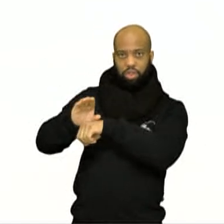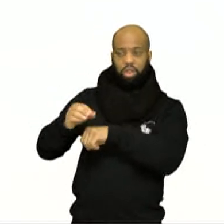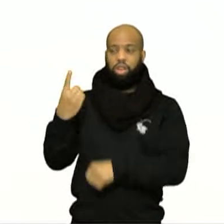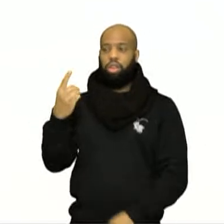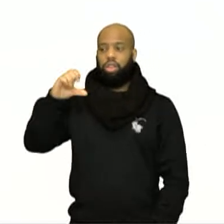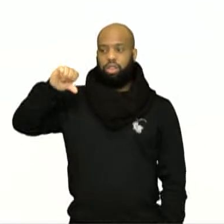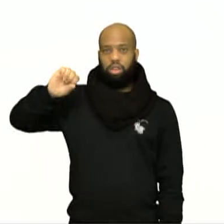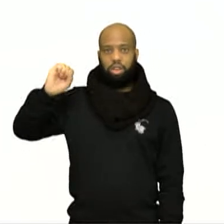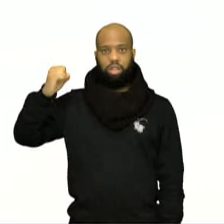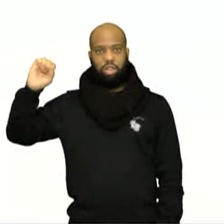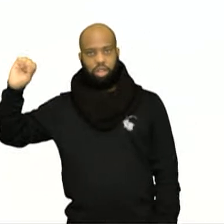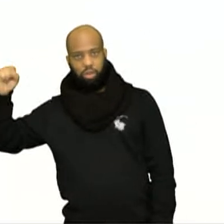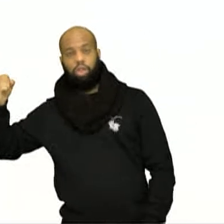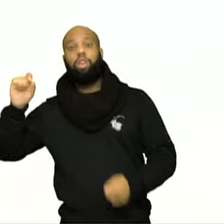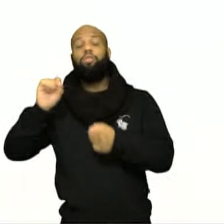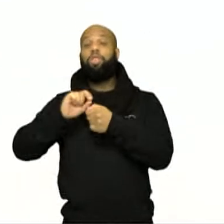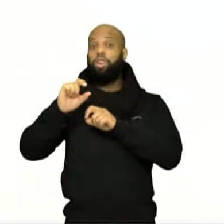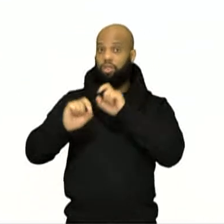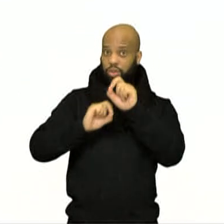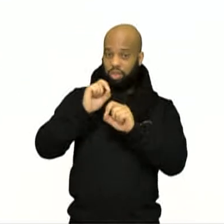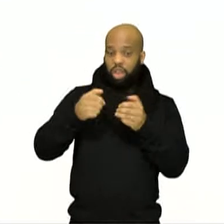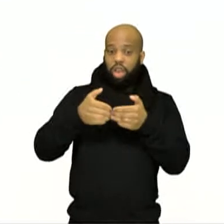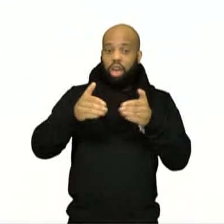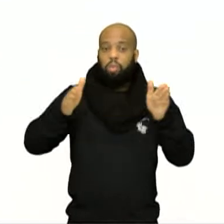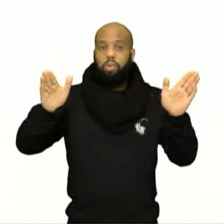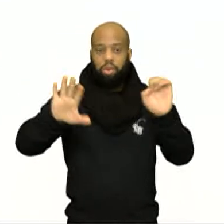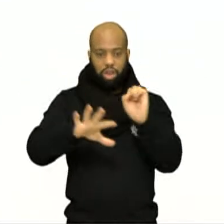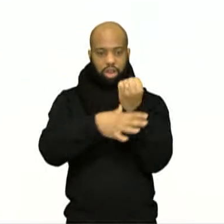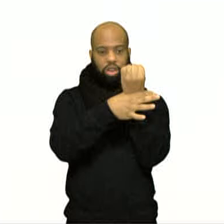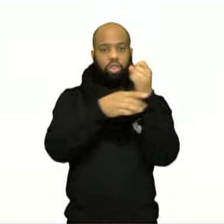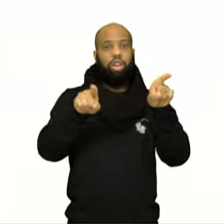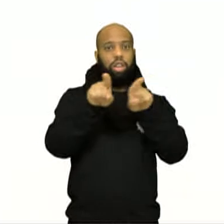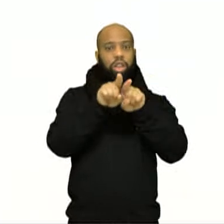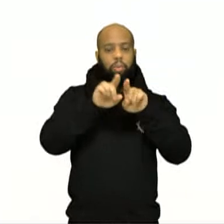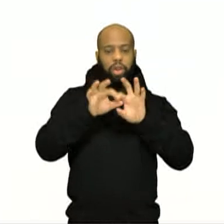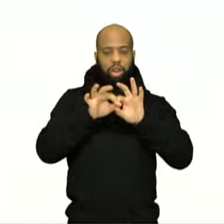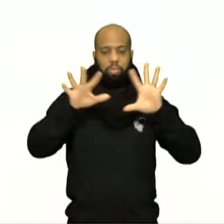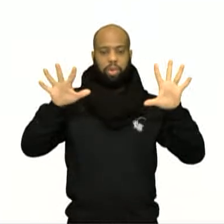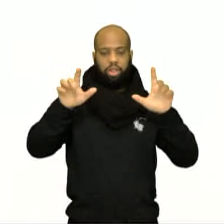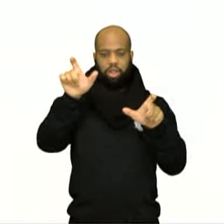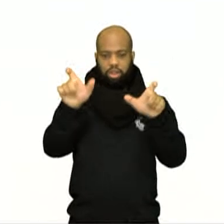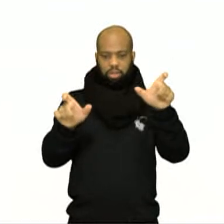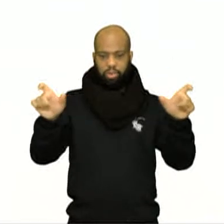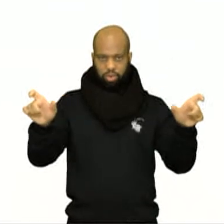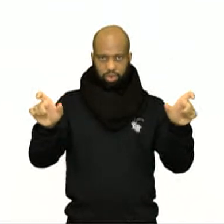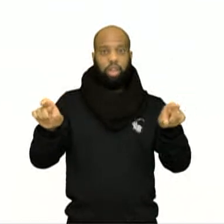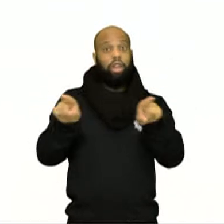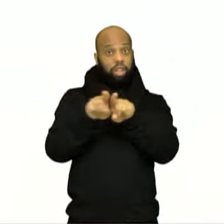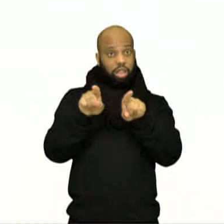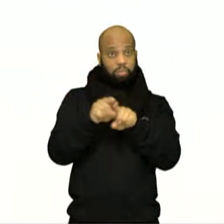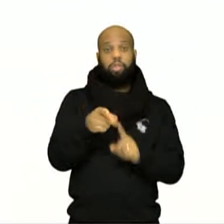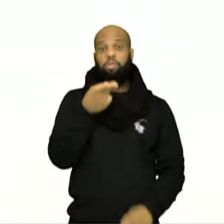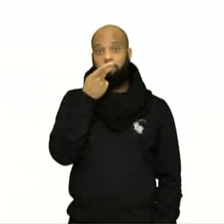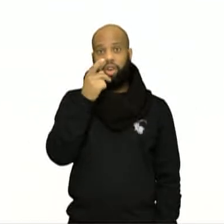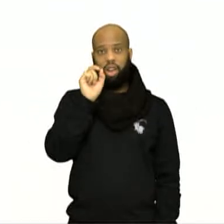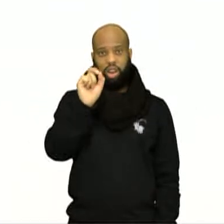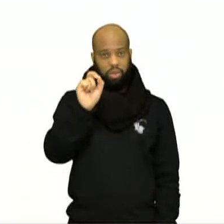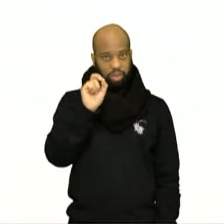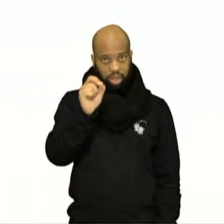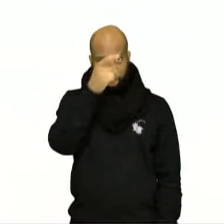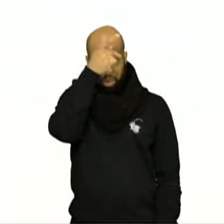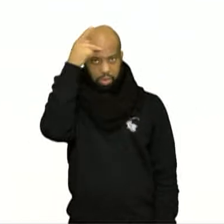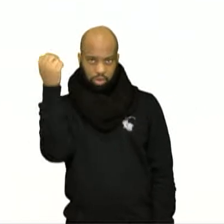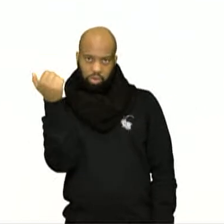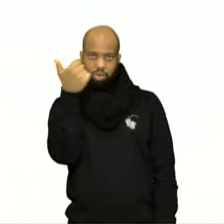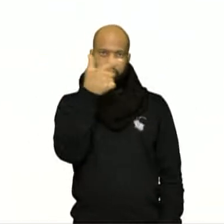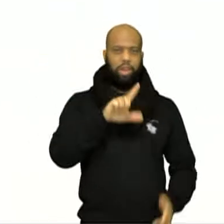1988 ampliou garantias e liberdades das pessoas, além de estabelecer que ninguém está acima da lei.